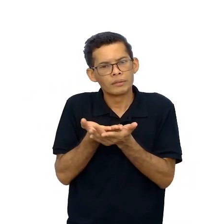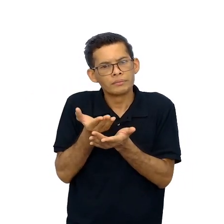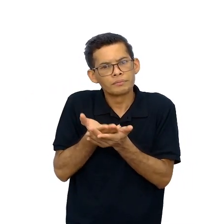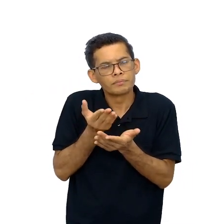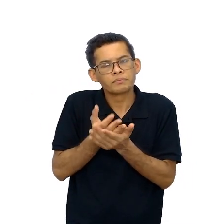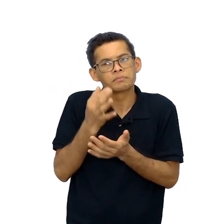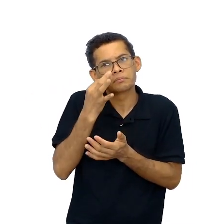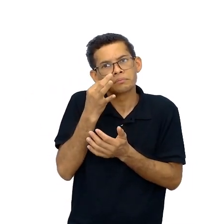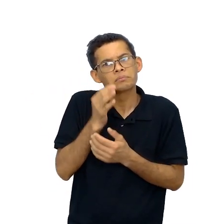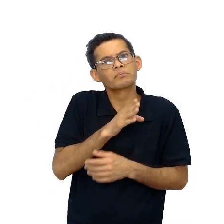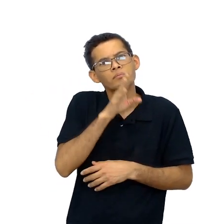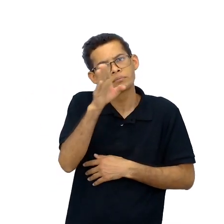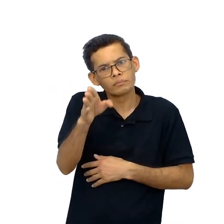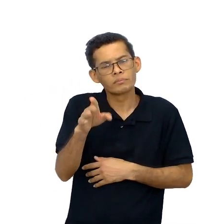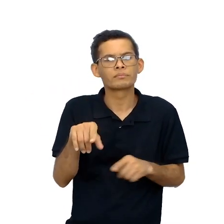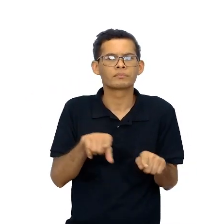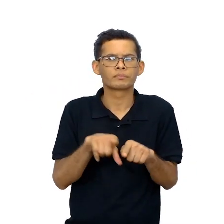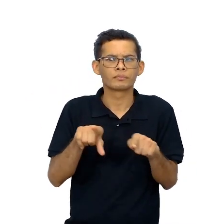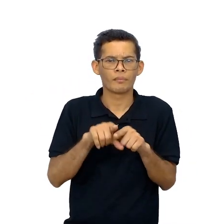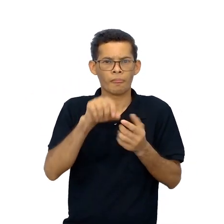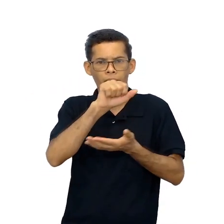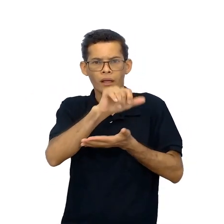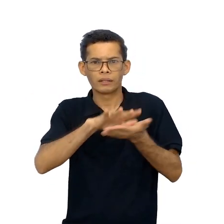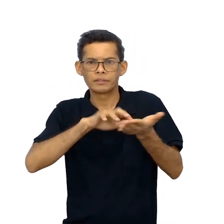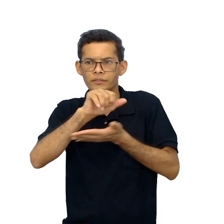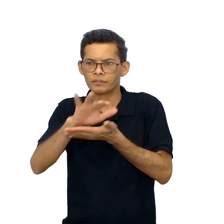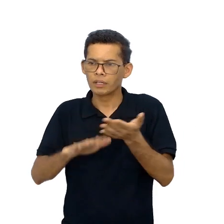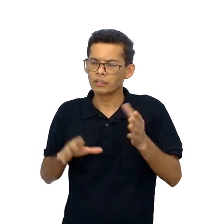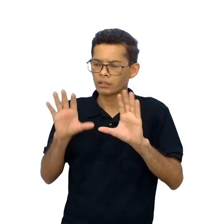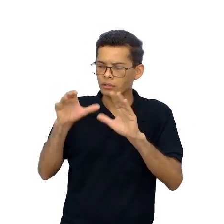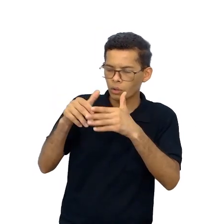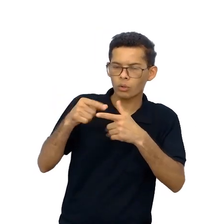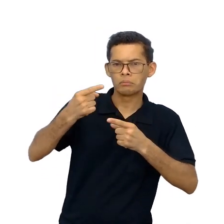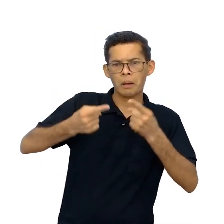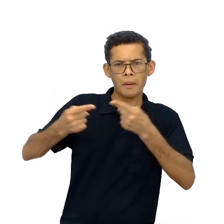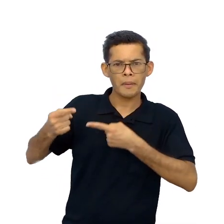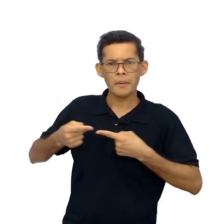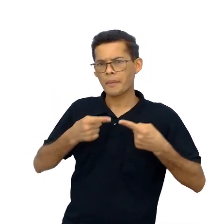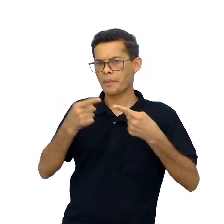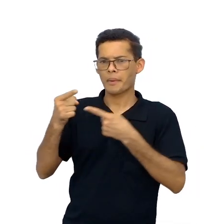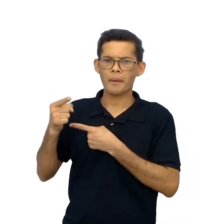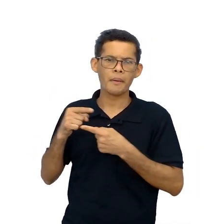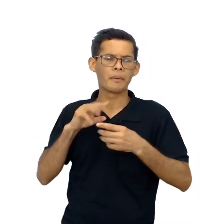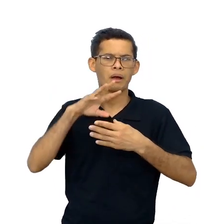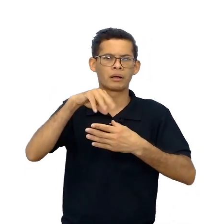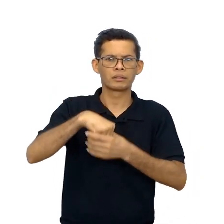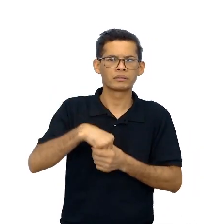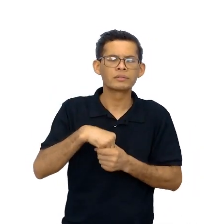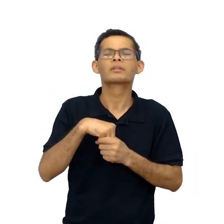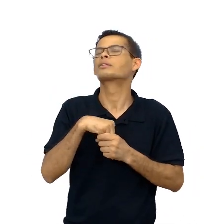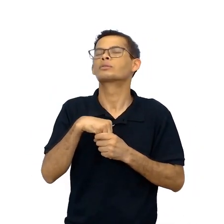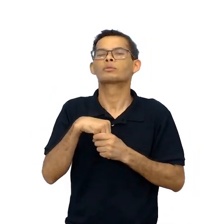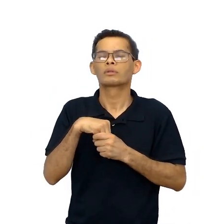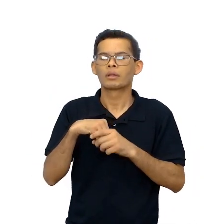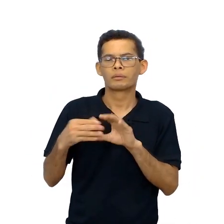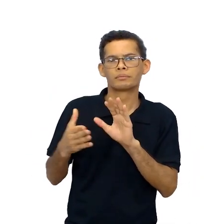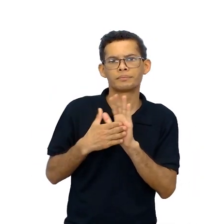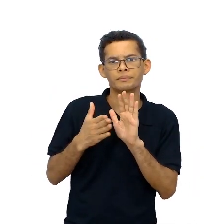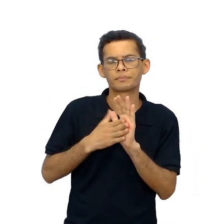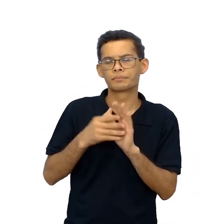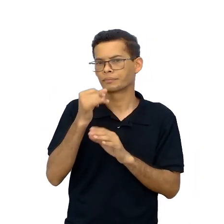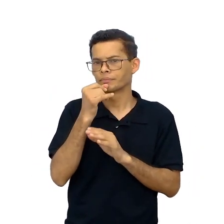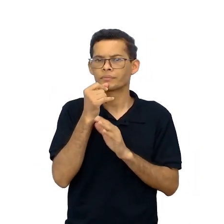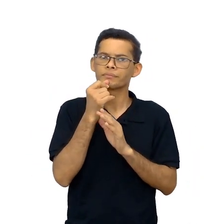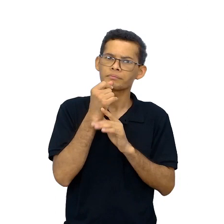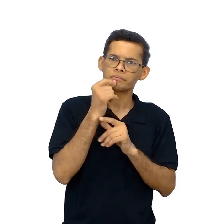aulas, que eles discutam as atividades em pequenos grupos, que eles destaquem dentro do que eu propor as palavras que ele